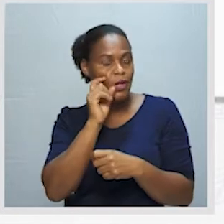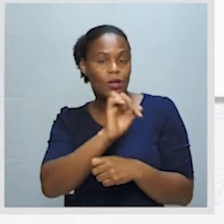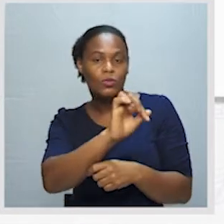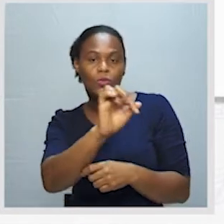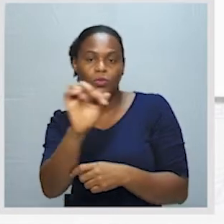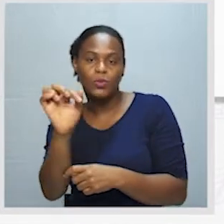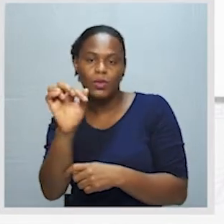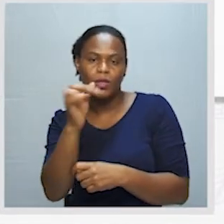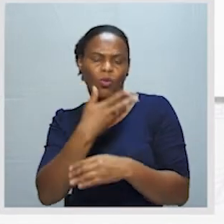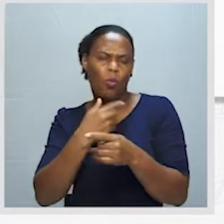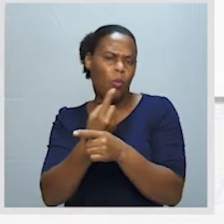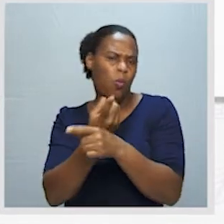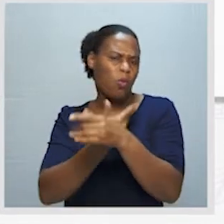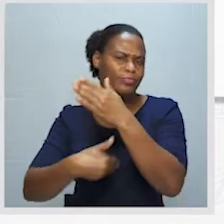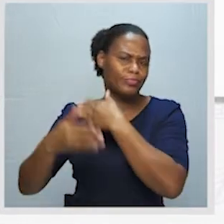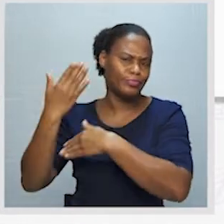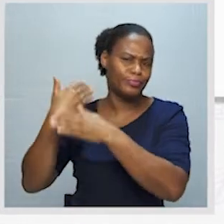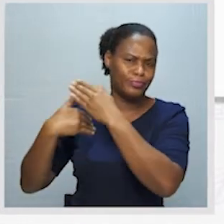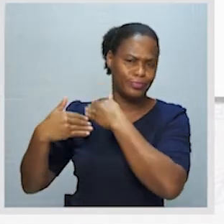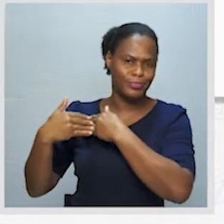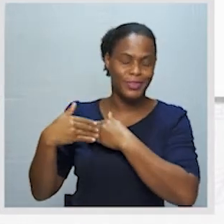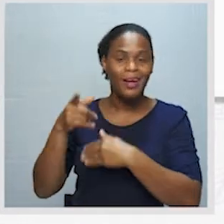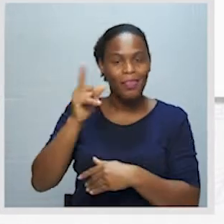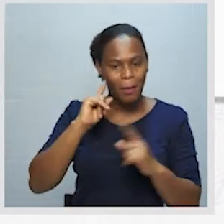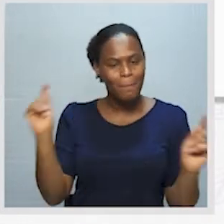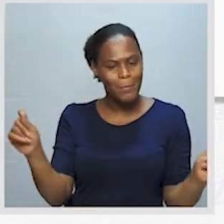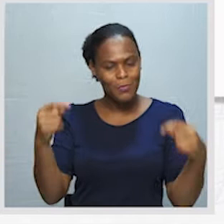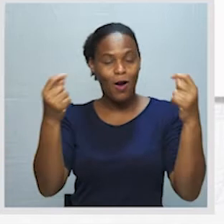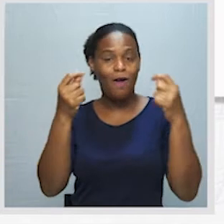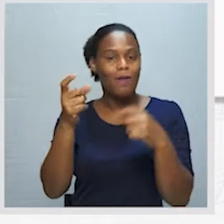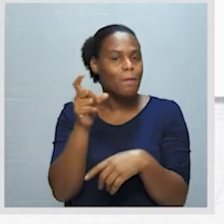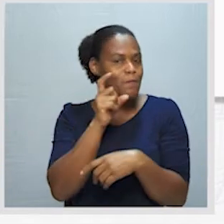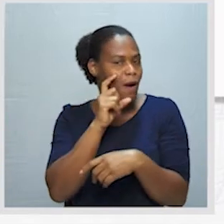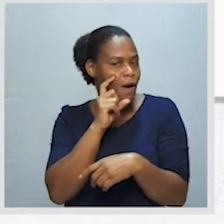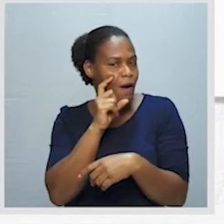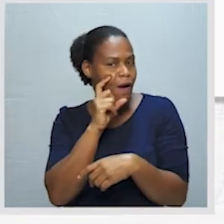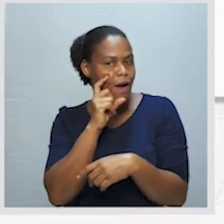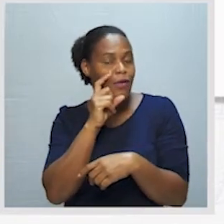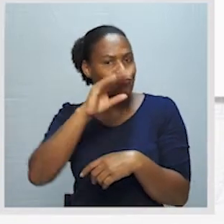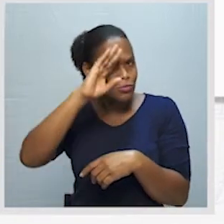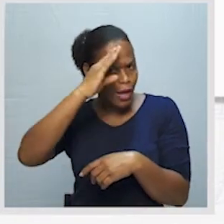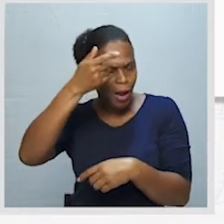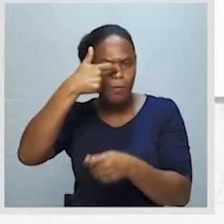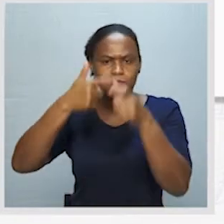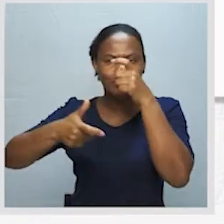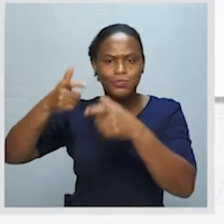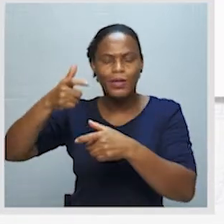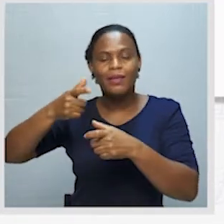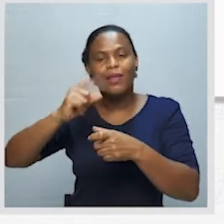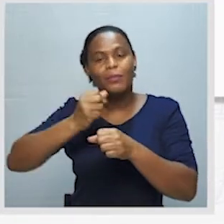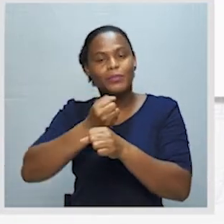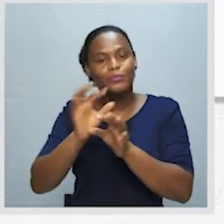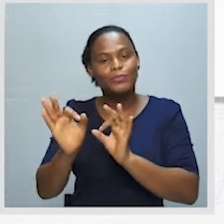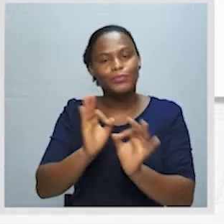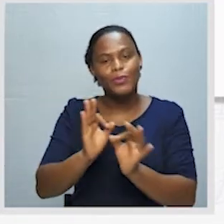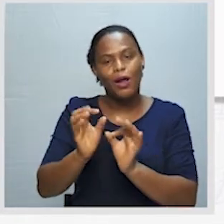conservando as suas tradições. Promove ainda a conservação da sabedoria popular e processa-se